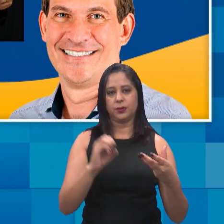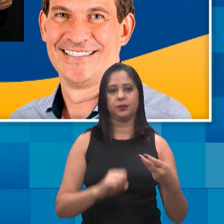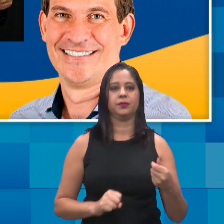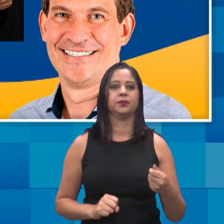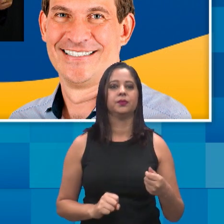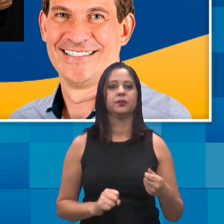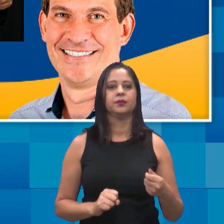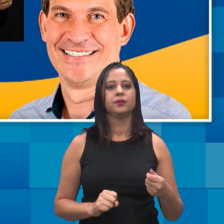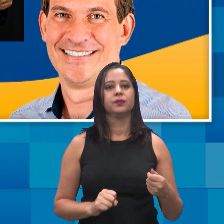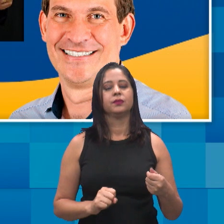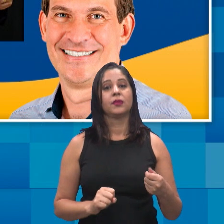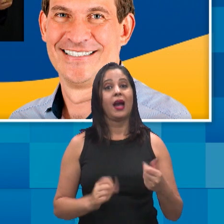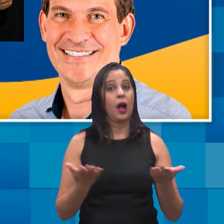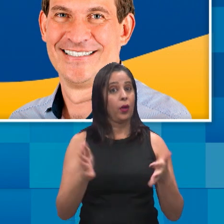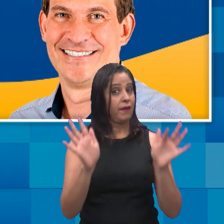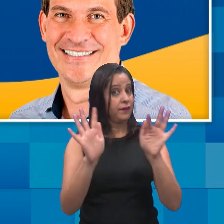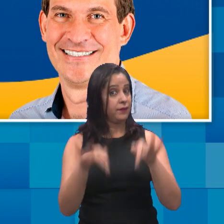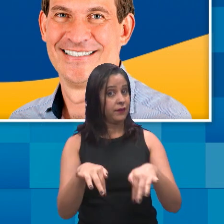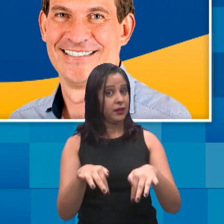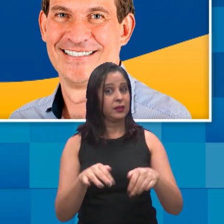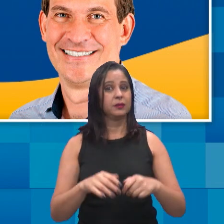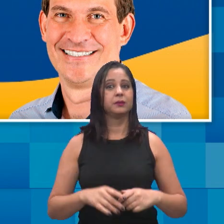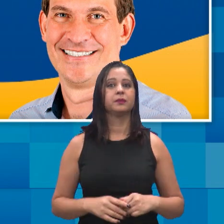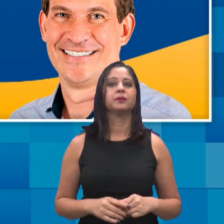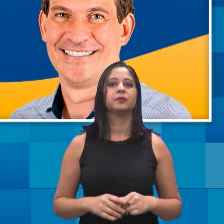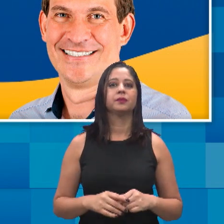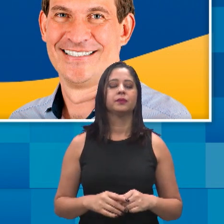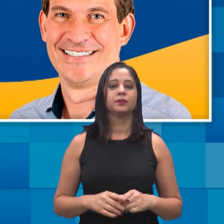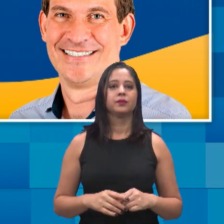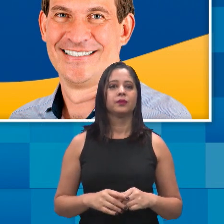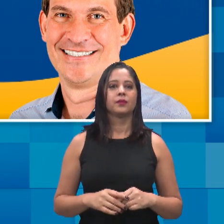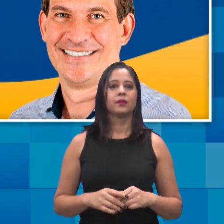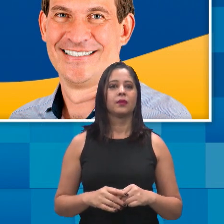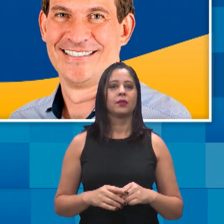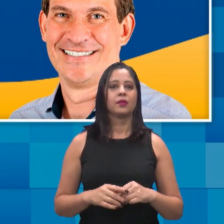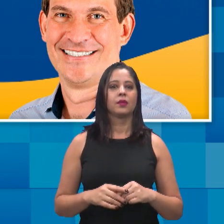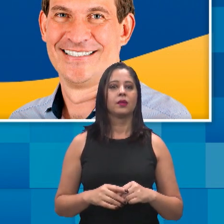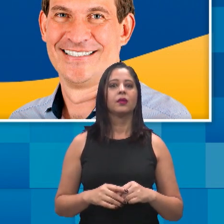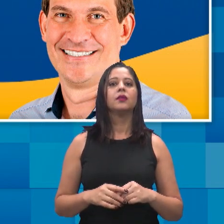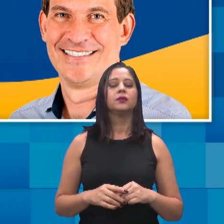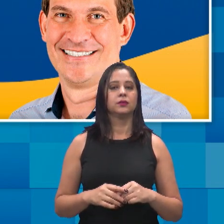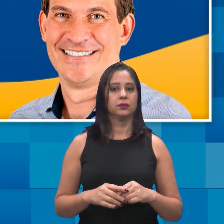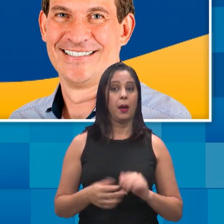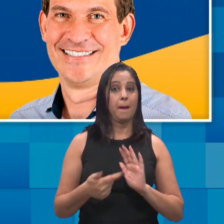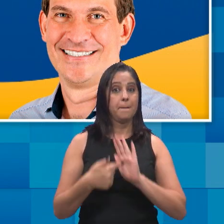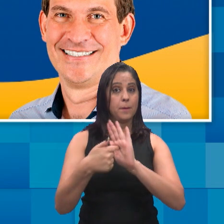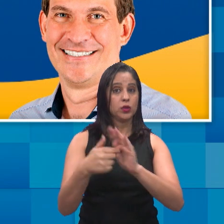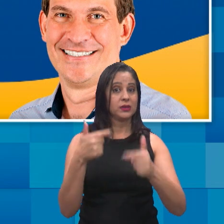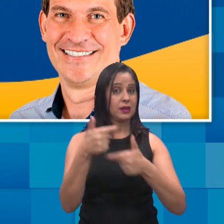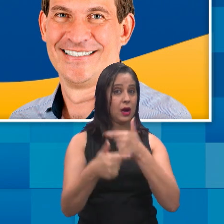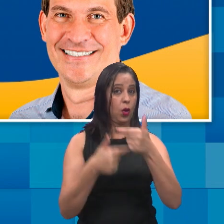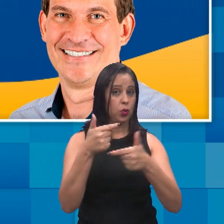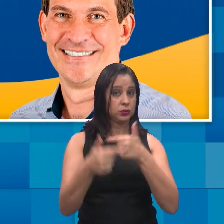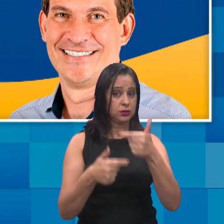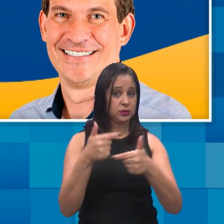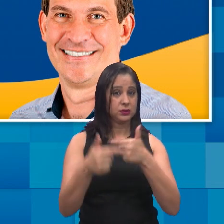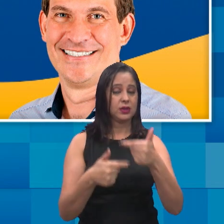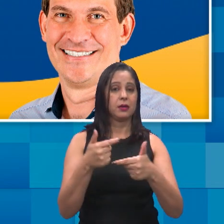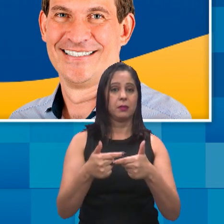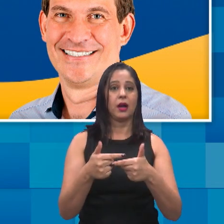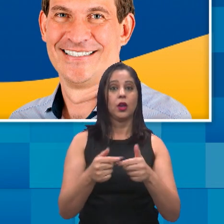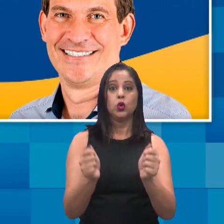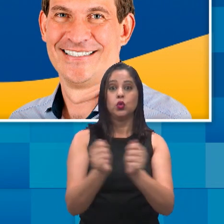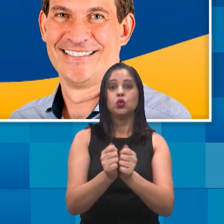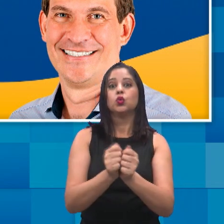E, para encerrar, né, um resultado do nosso trabalho, que eu queria até compartilhar com o vereador Fabião